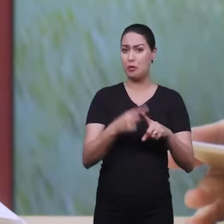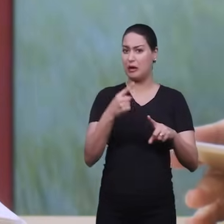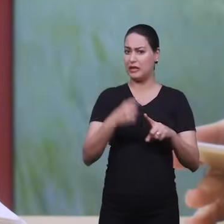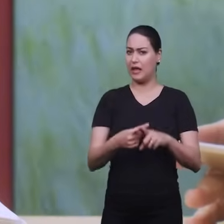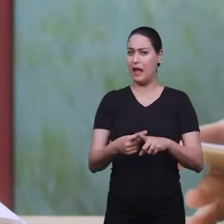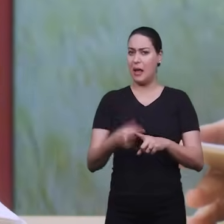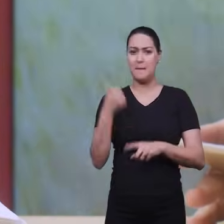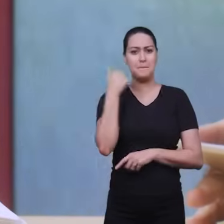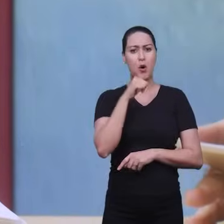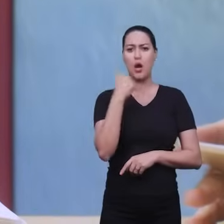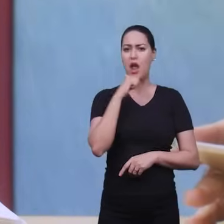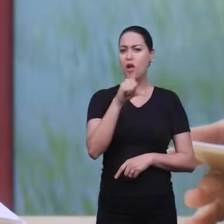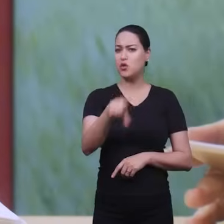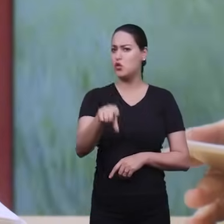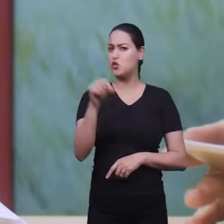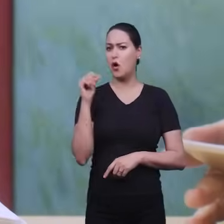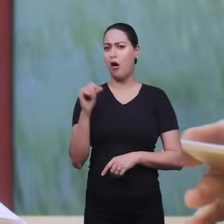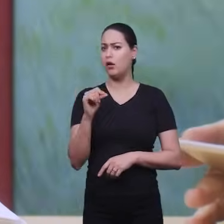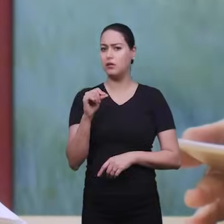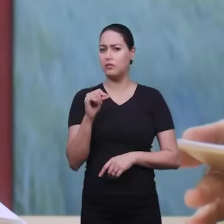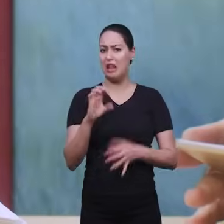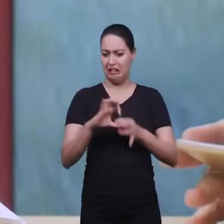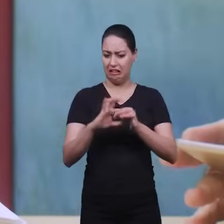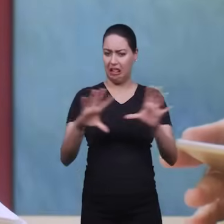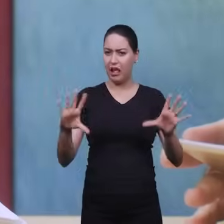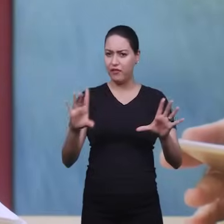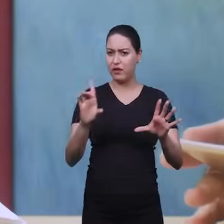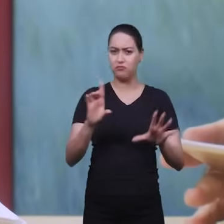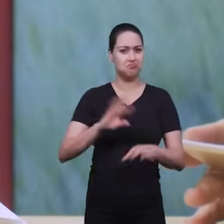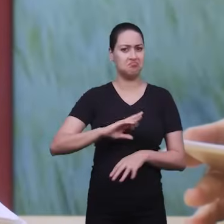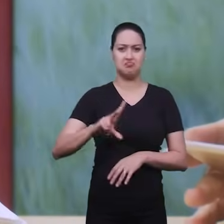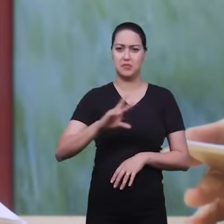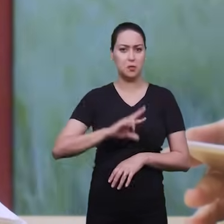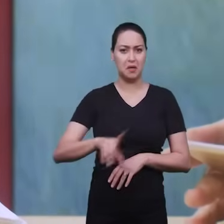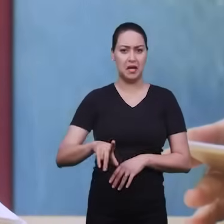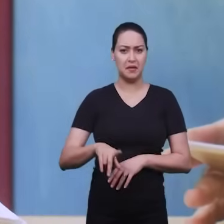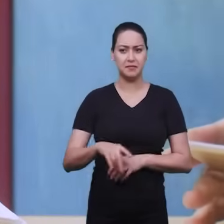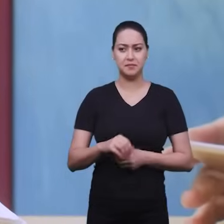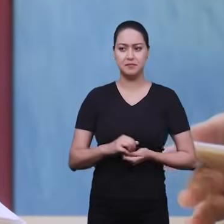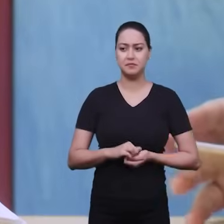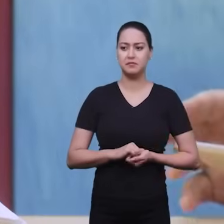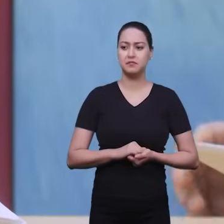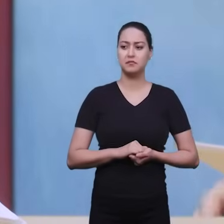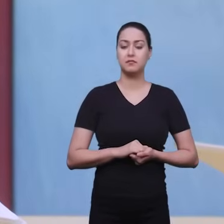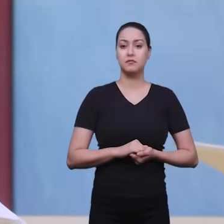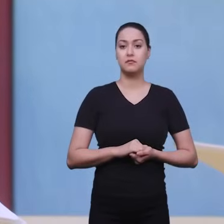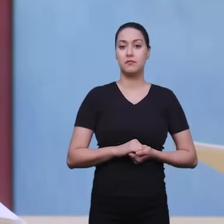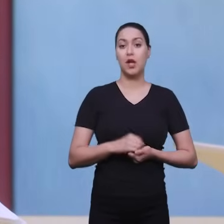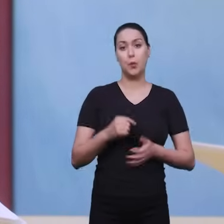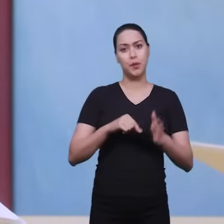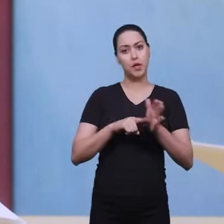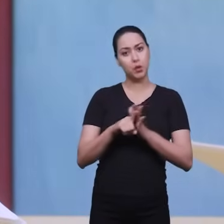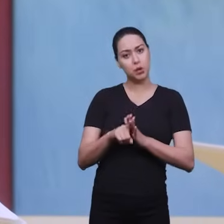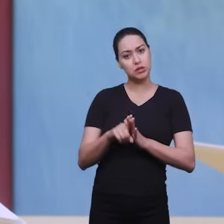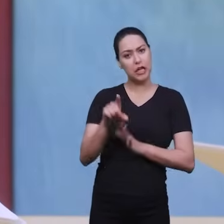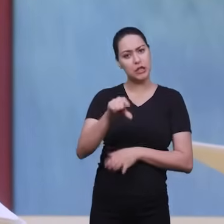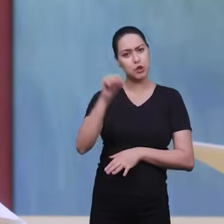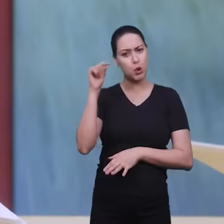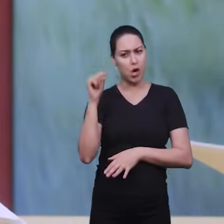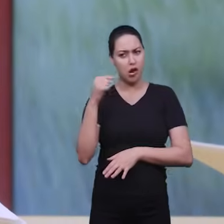naquela época mulher não decidir não a mulher não tinha essa autonomia decidir ela fala é uma pergunta e ela decidi que ela vai